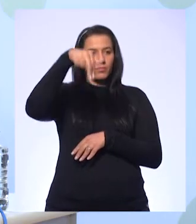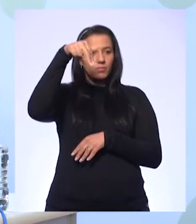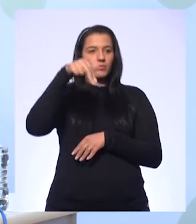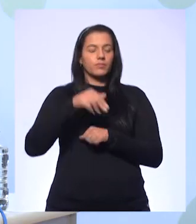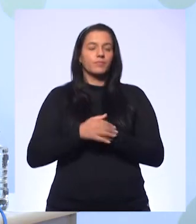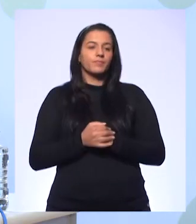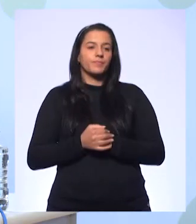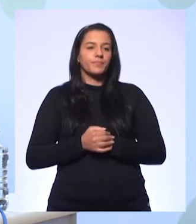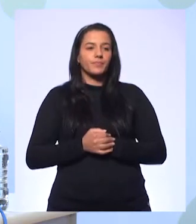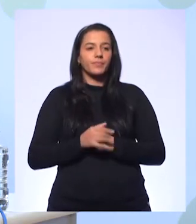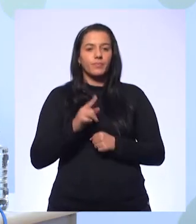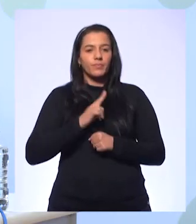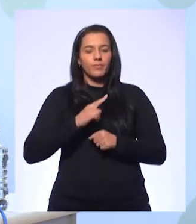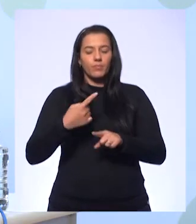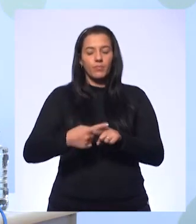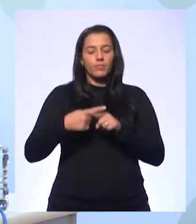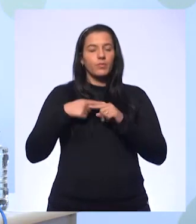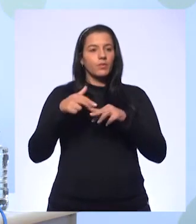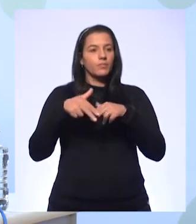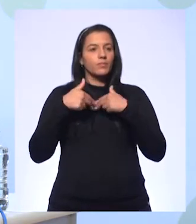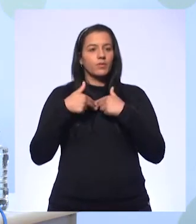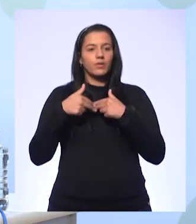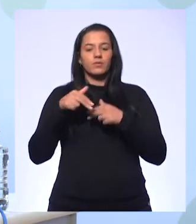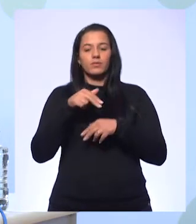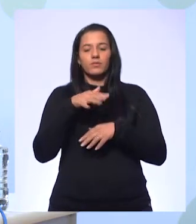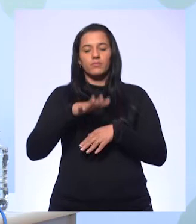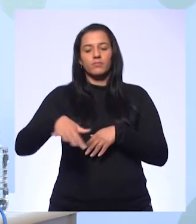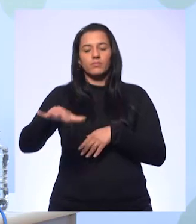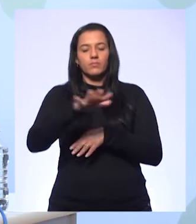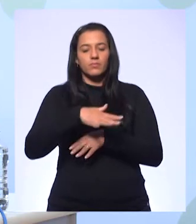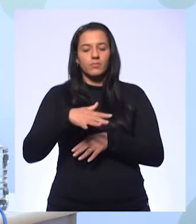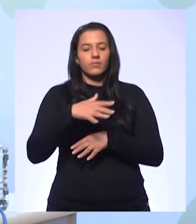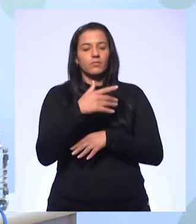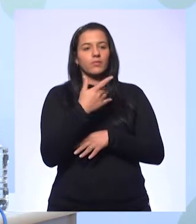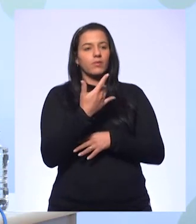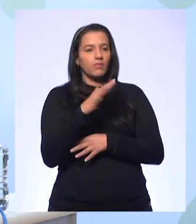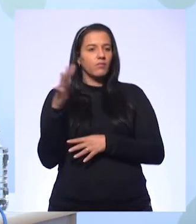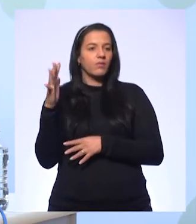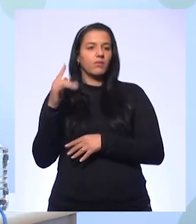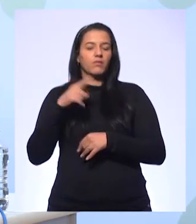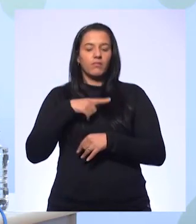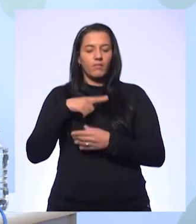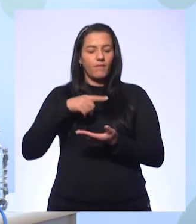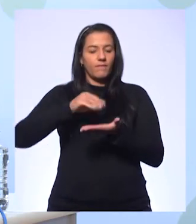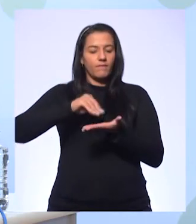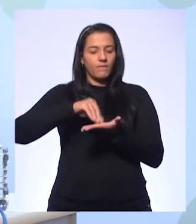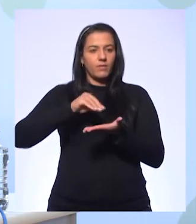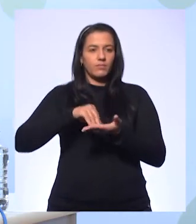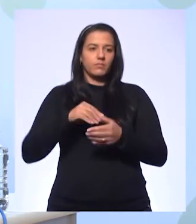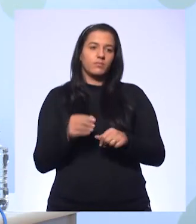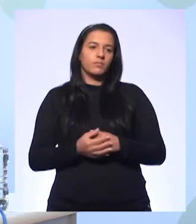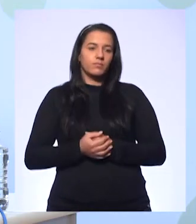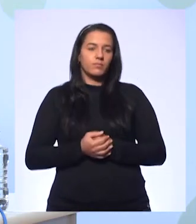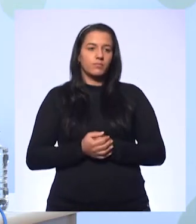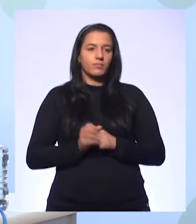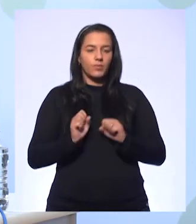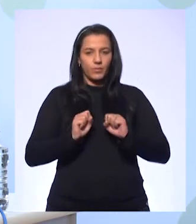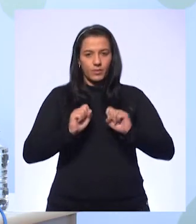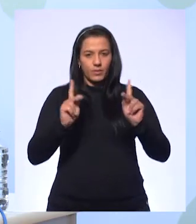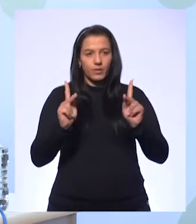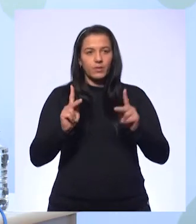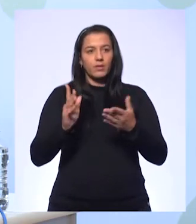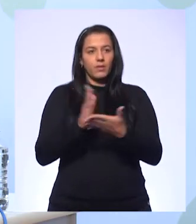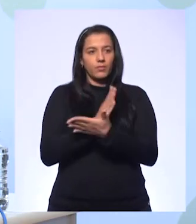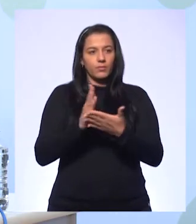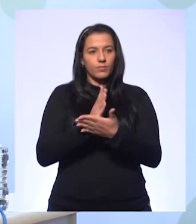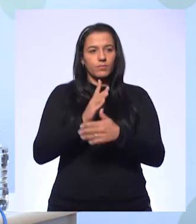causa até da questão aí geológica, desse processo que acontece nessa região aí, tudo bem? Então, países